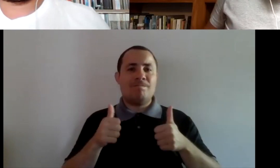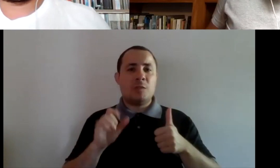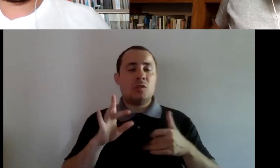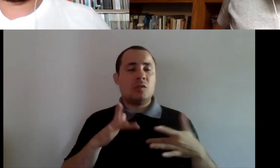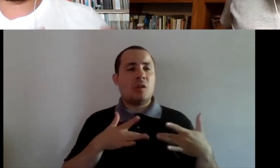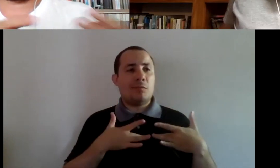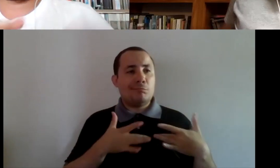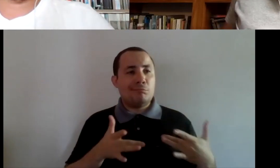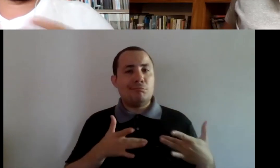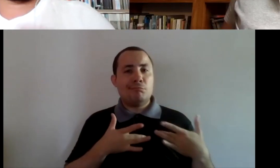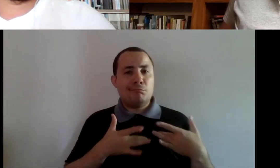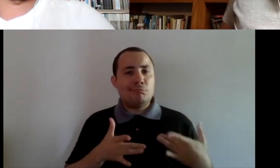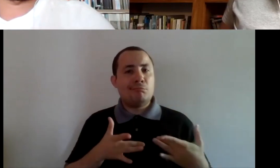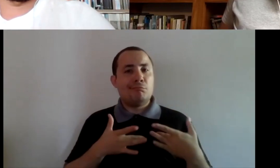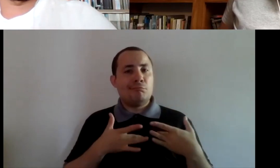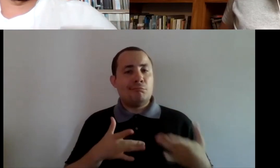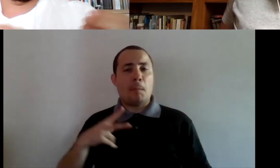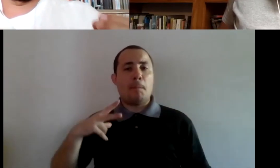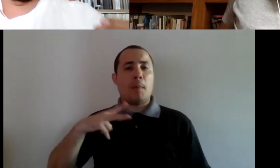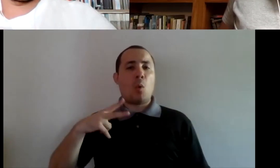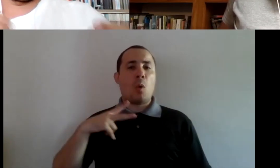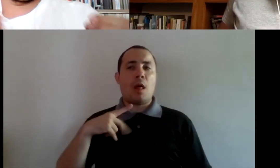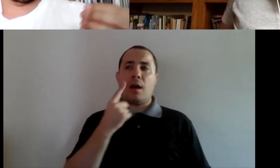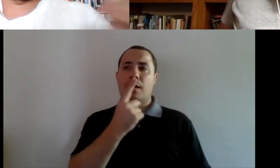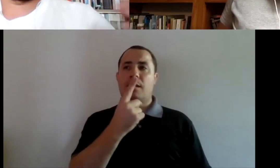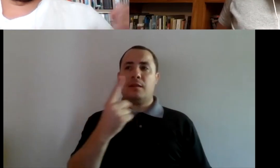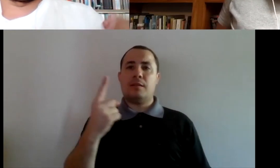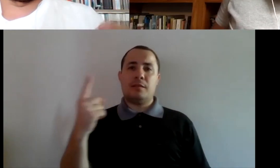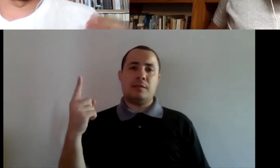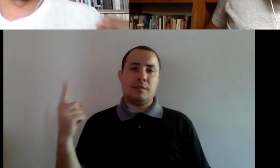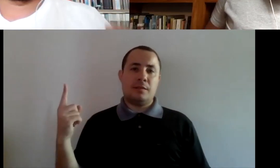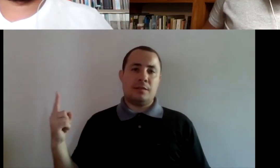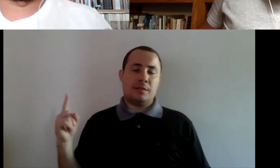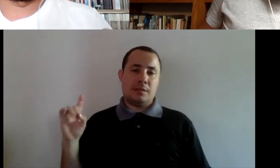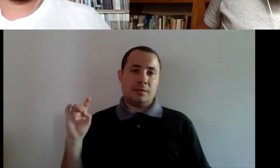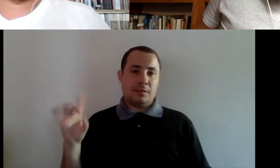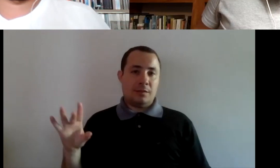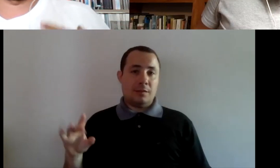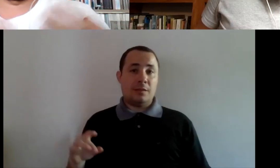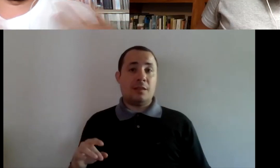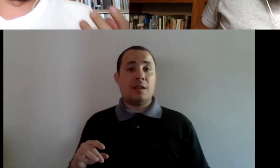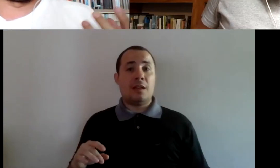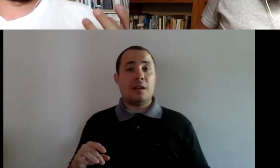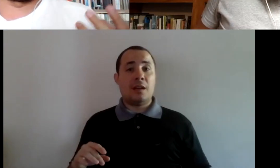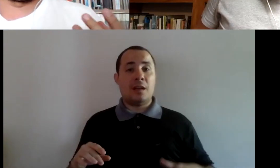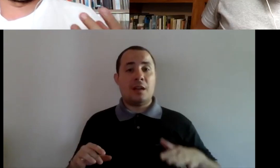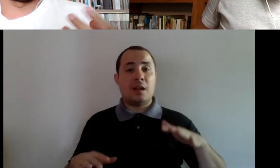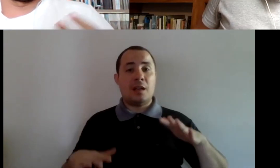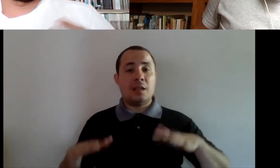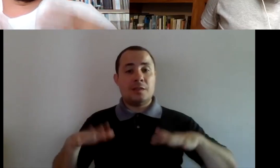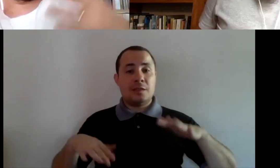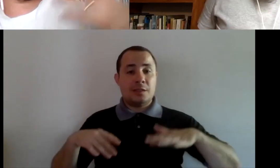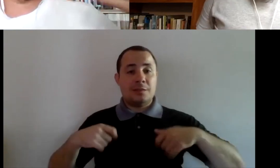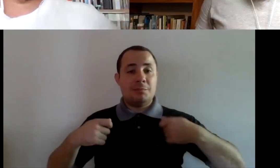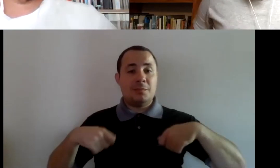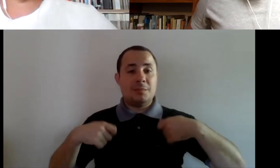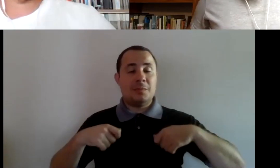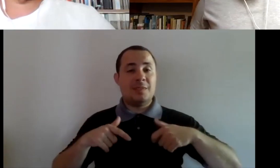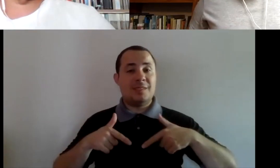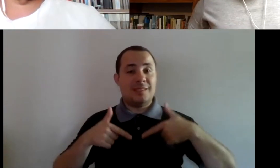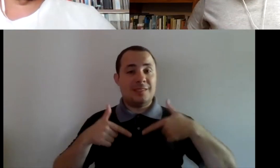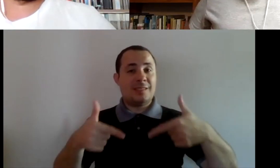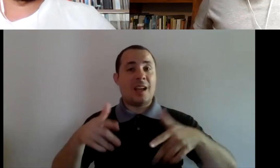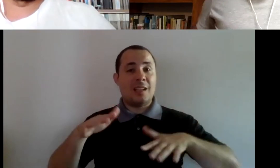iniciativas particulares e dependendo, em alguns casos, de uma espécie de heroísmo, assim, porque vira e mexe a gente